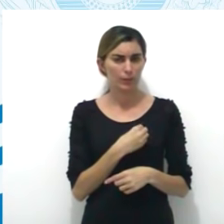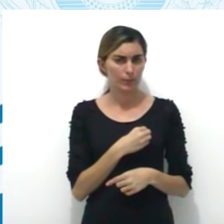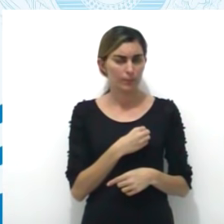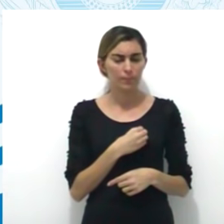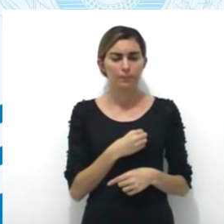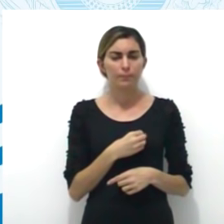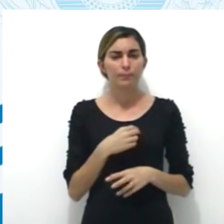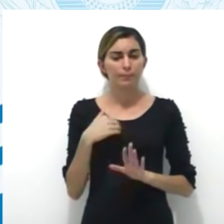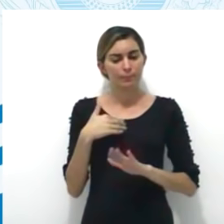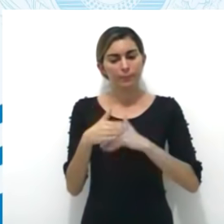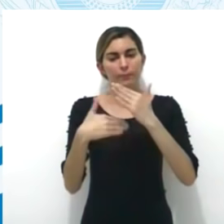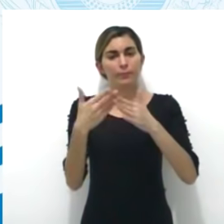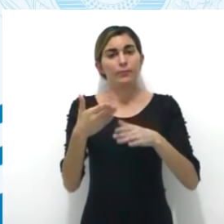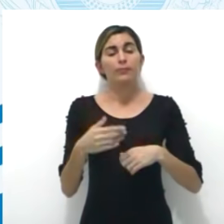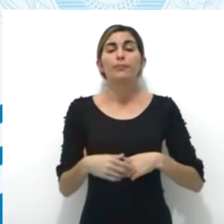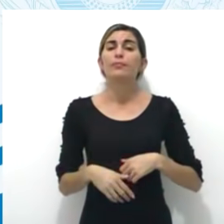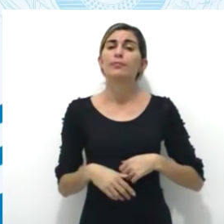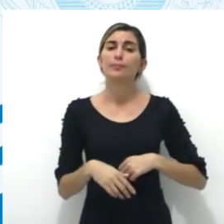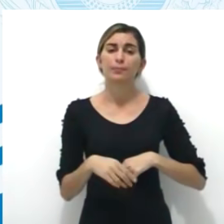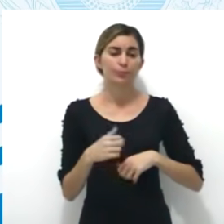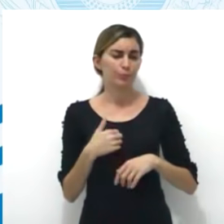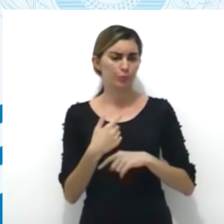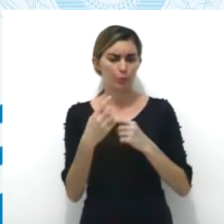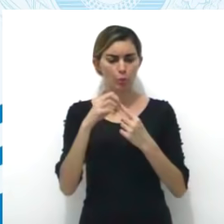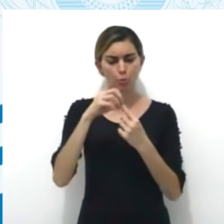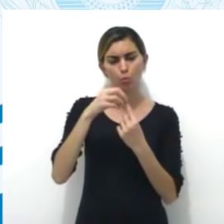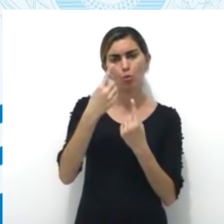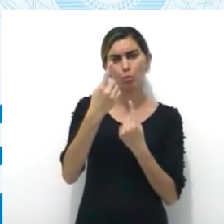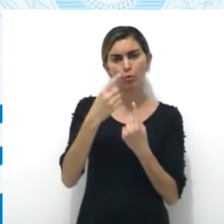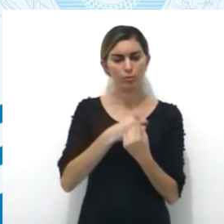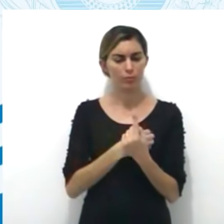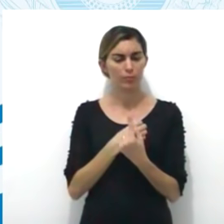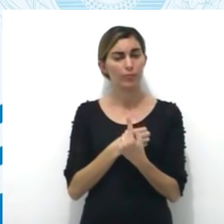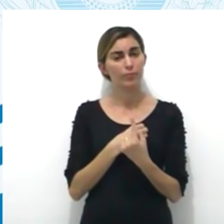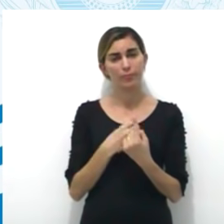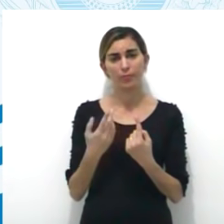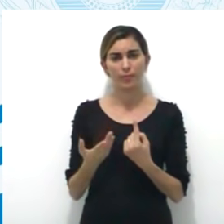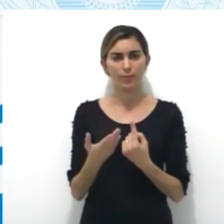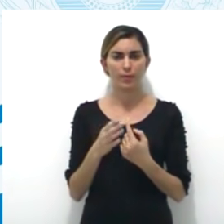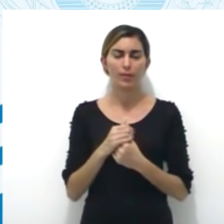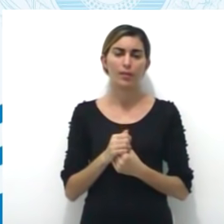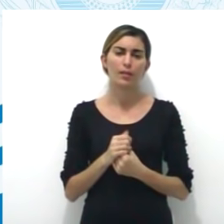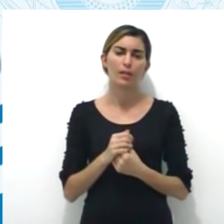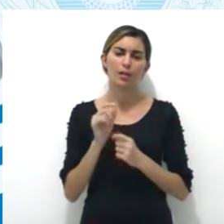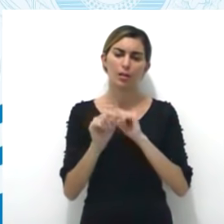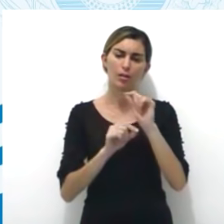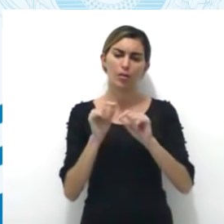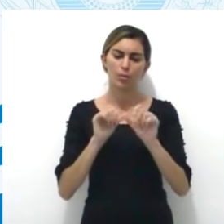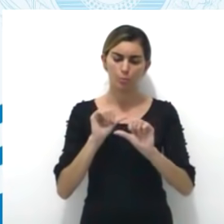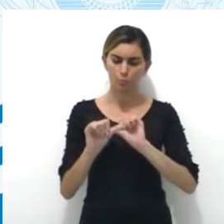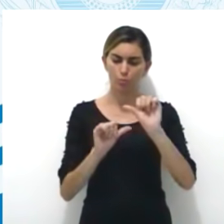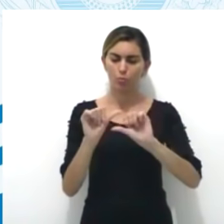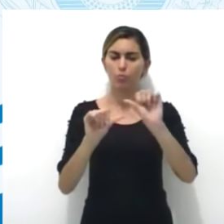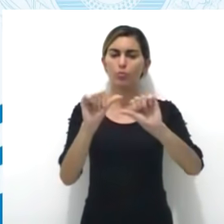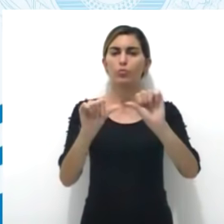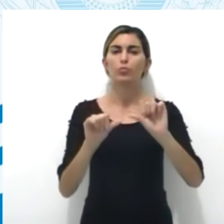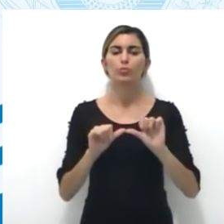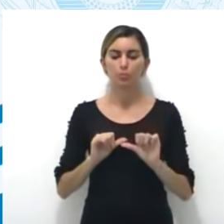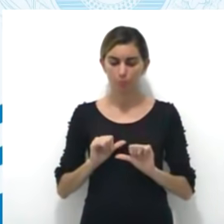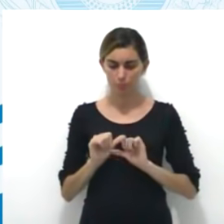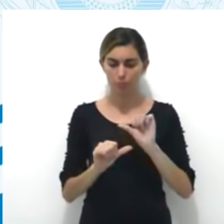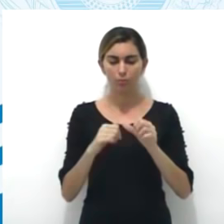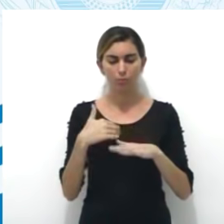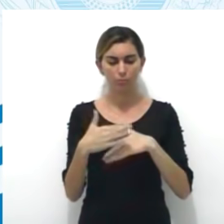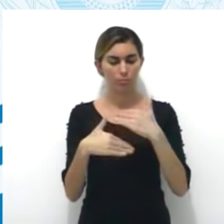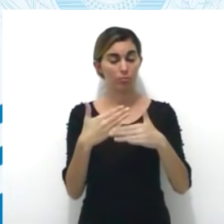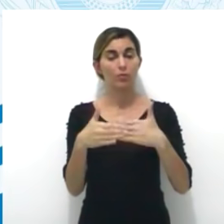vida evoluíram de um único ser vivo que foi se